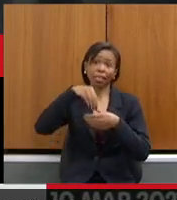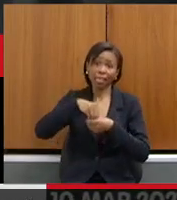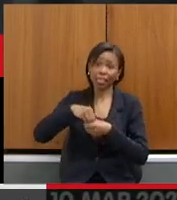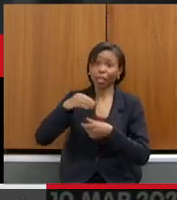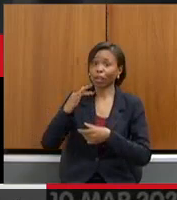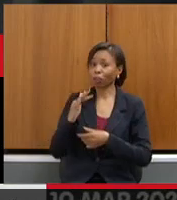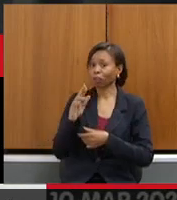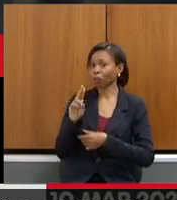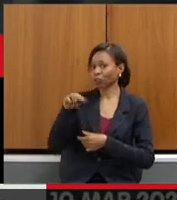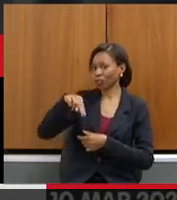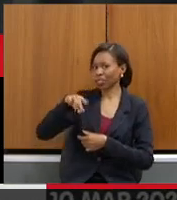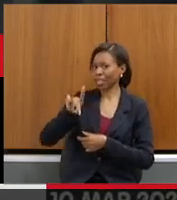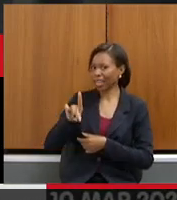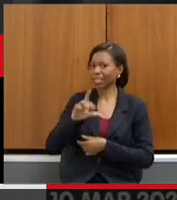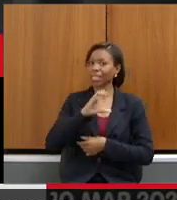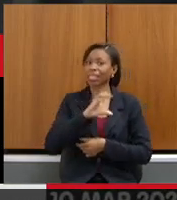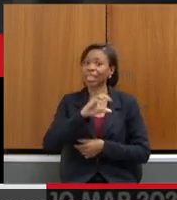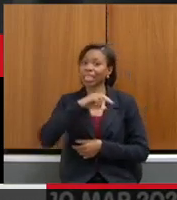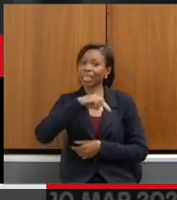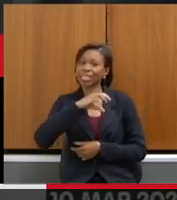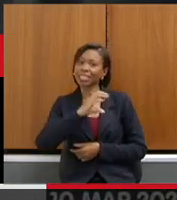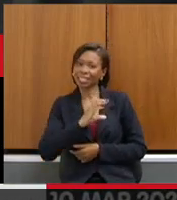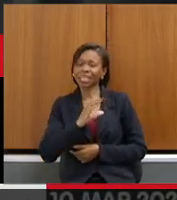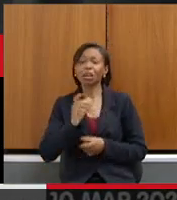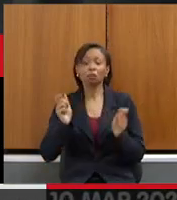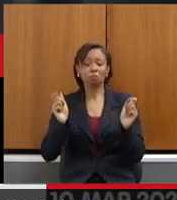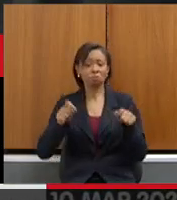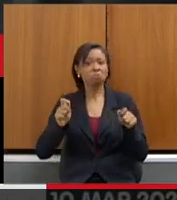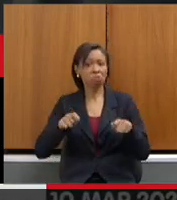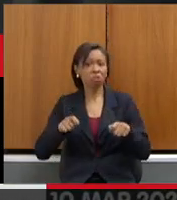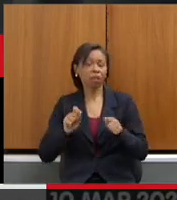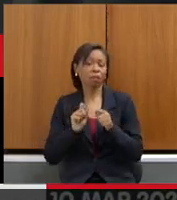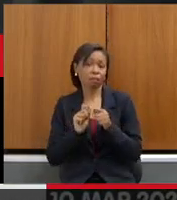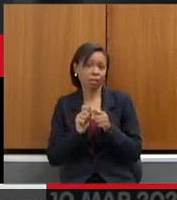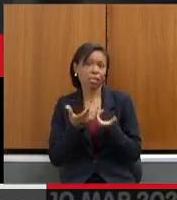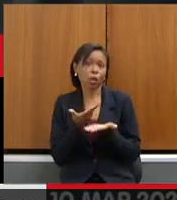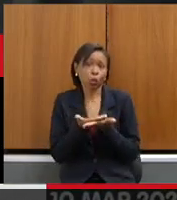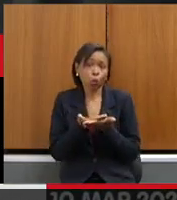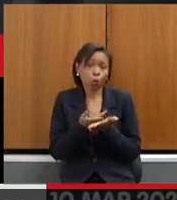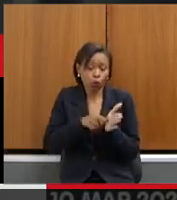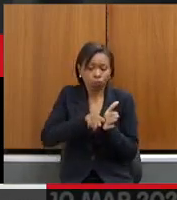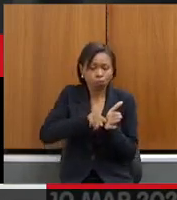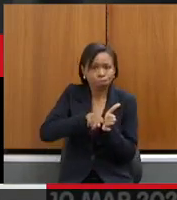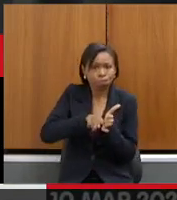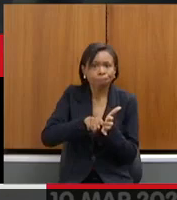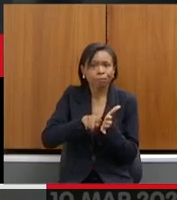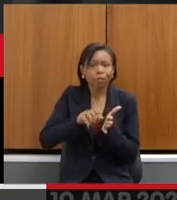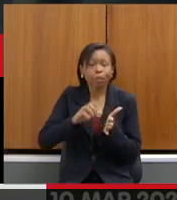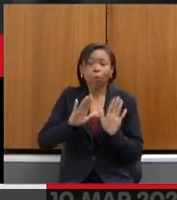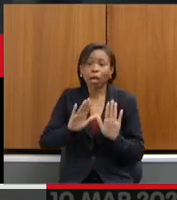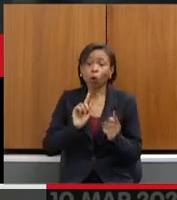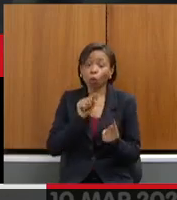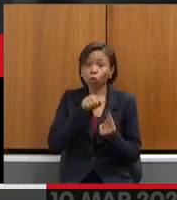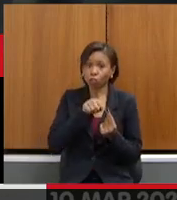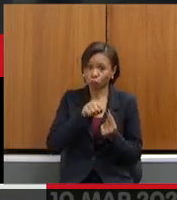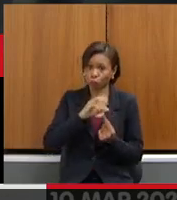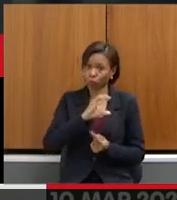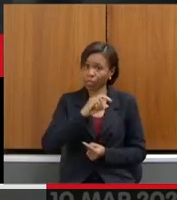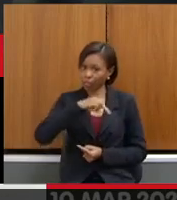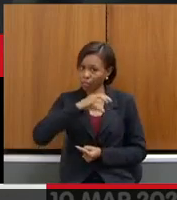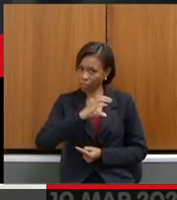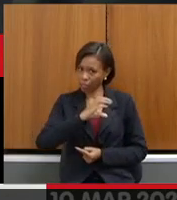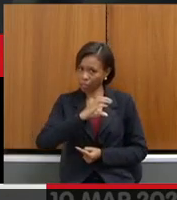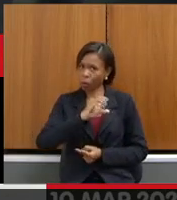fazer o estudo clínico e já partiu para a produção então o objetivo nosso do CNC isso seja de forma nenhuma é